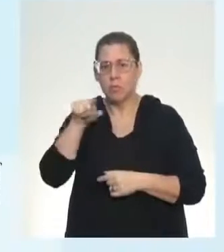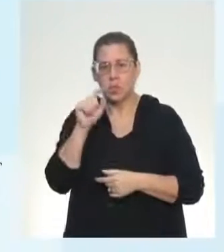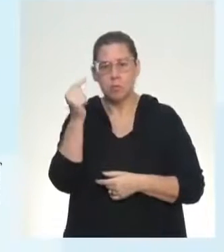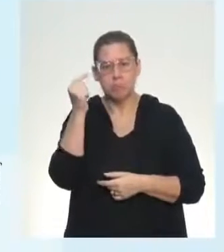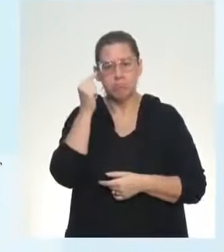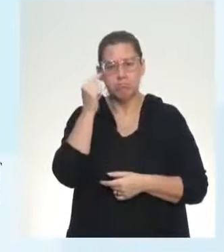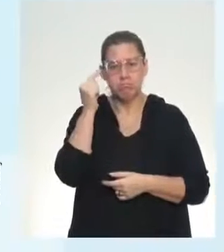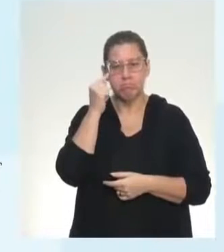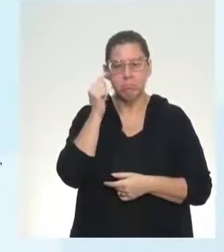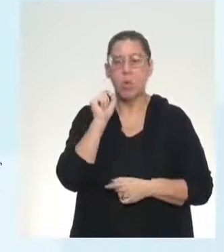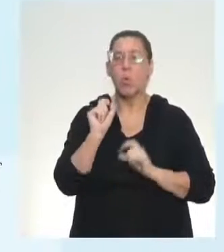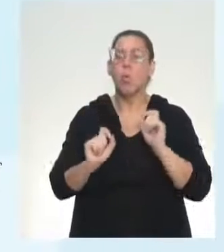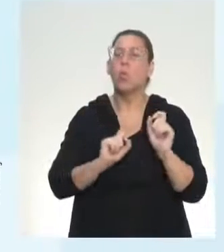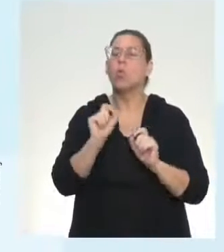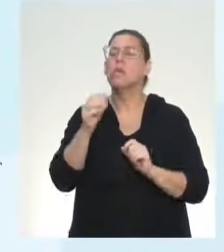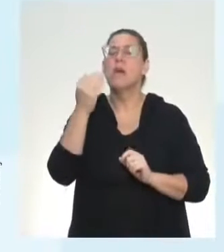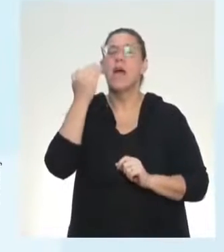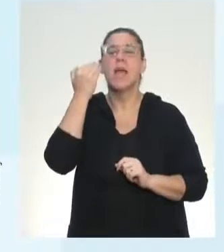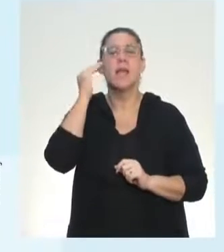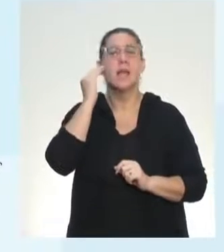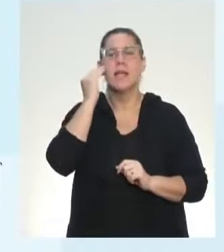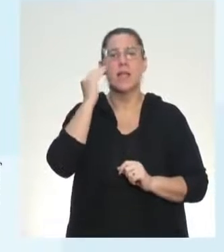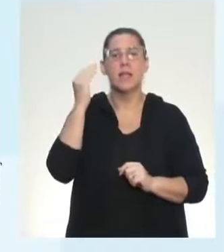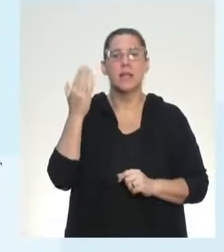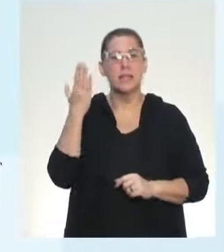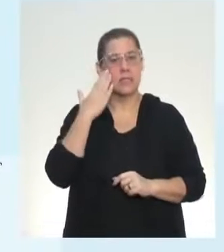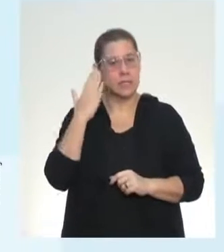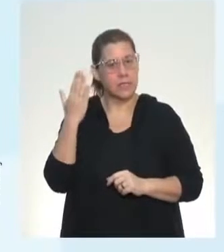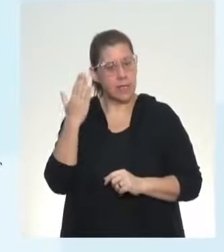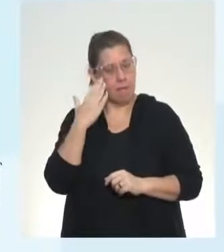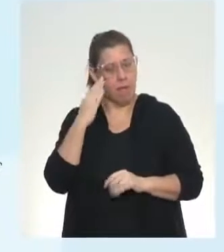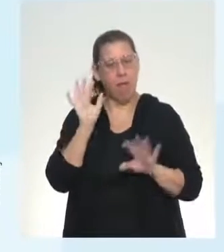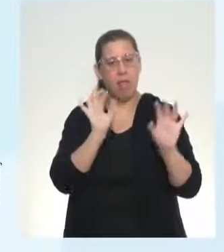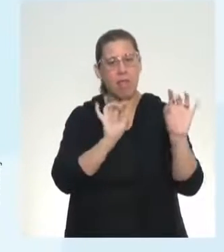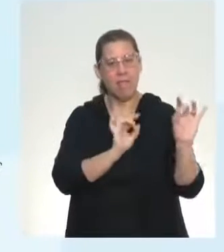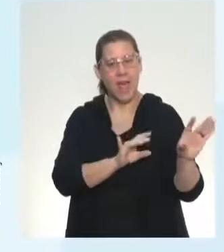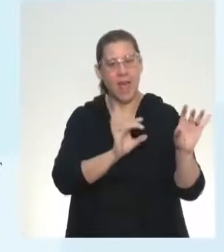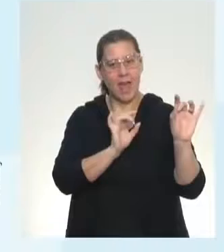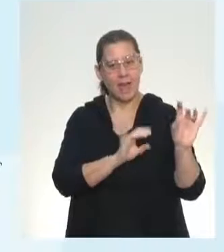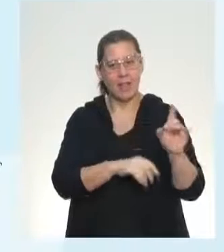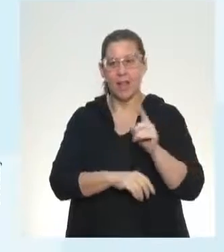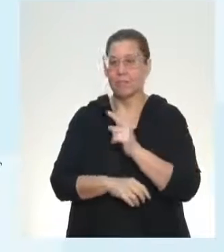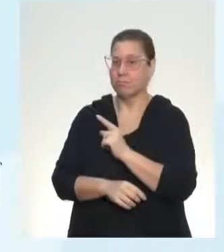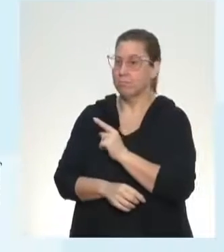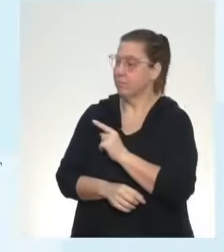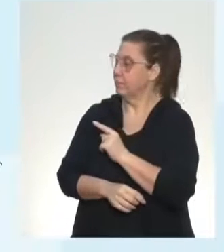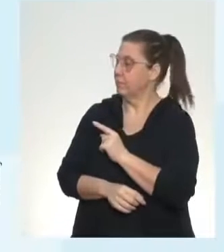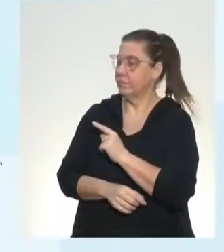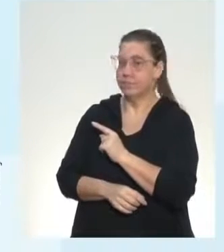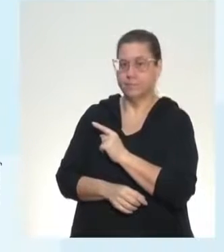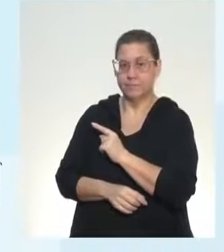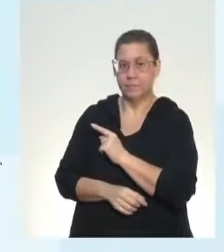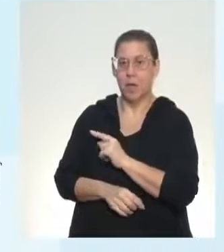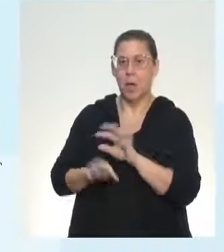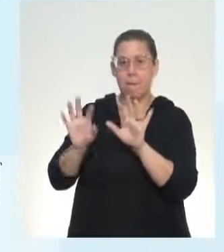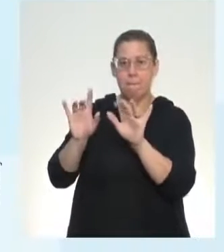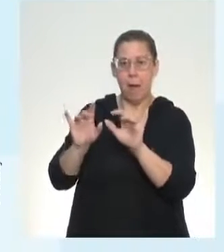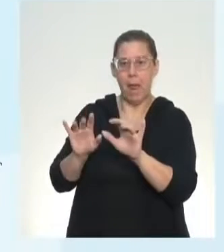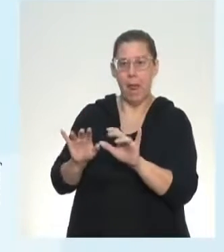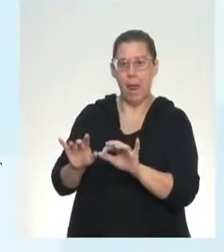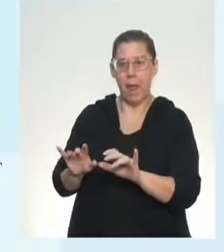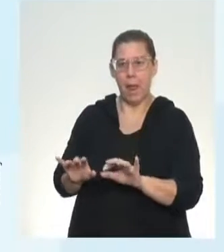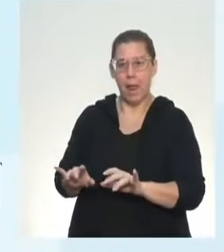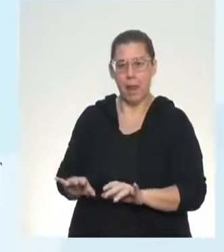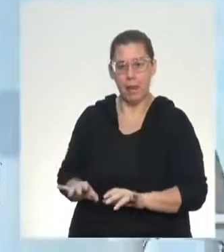vocês. O que você entende por saberes e técnicas? Olha só, o dedinho no teclado, vamos